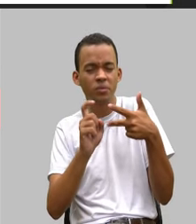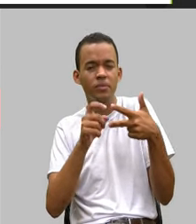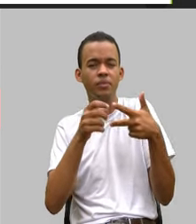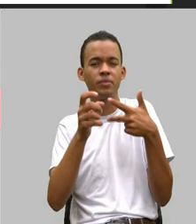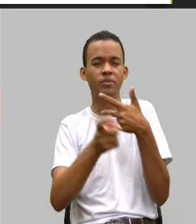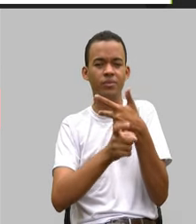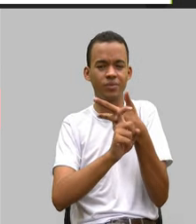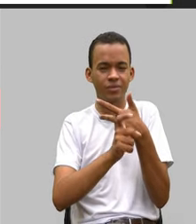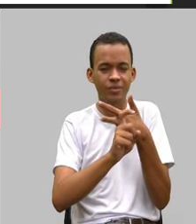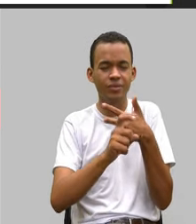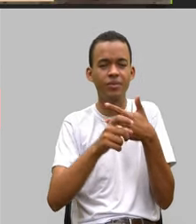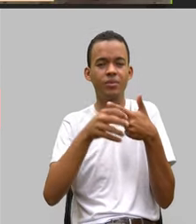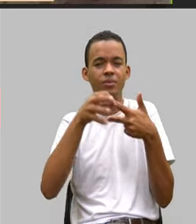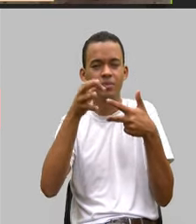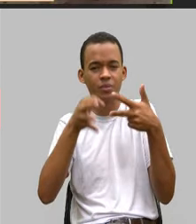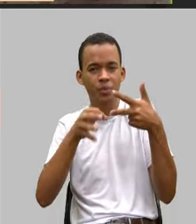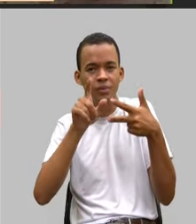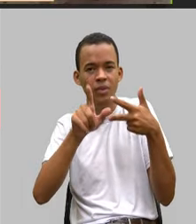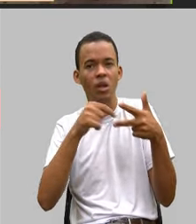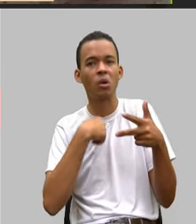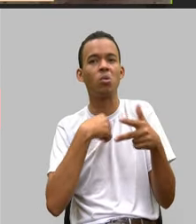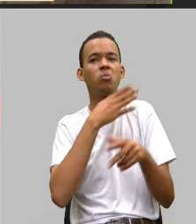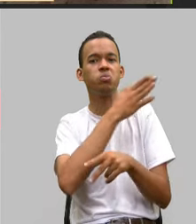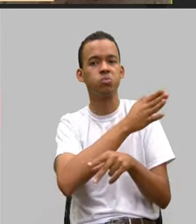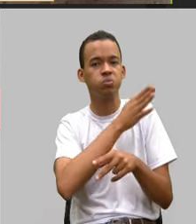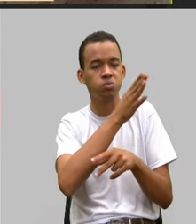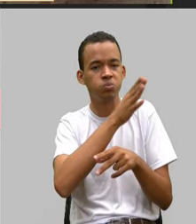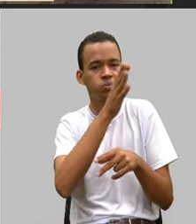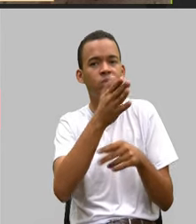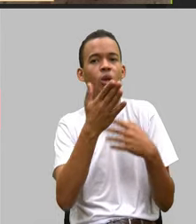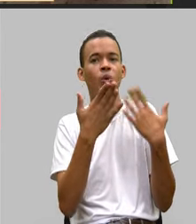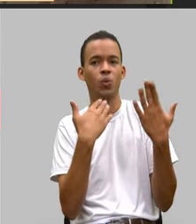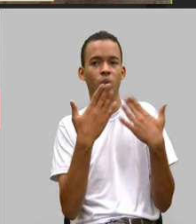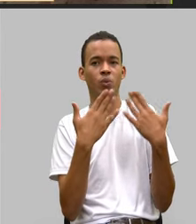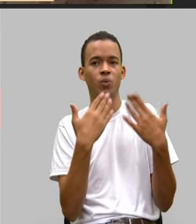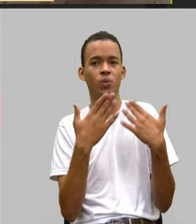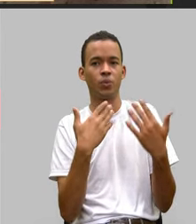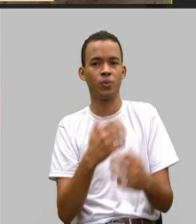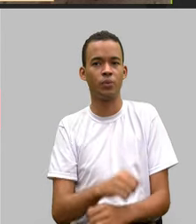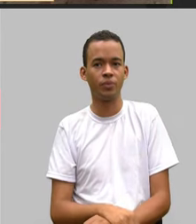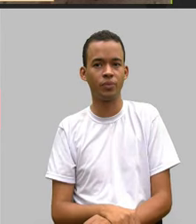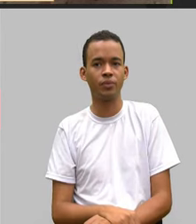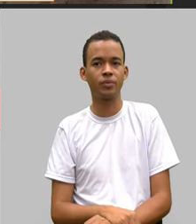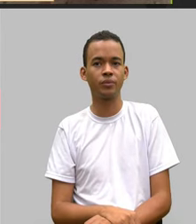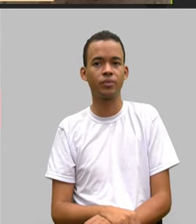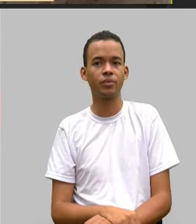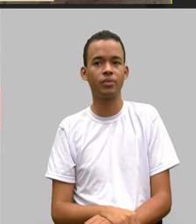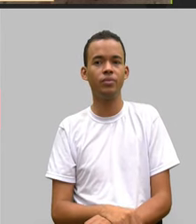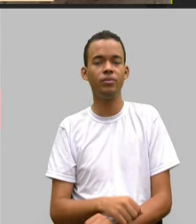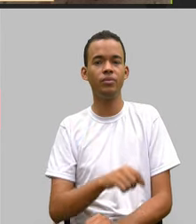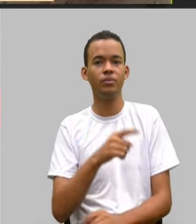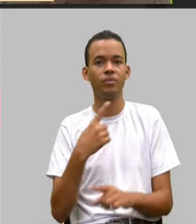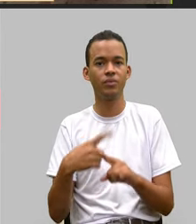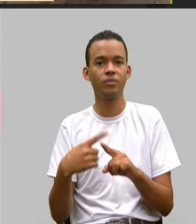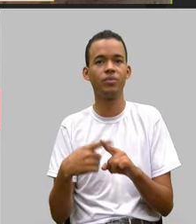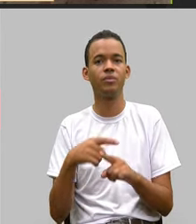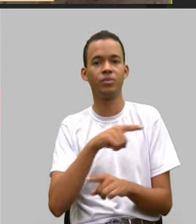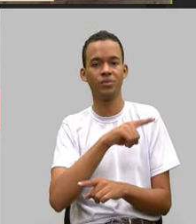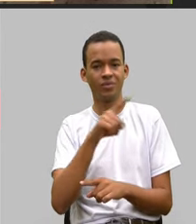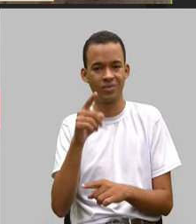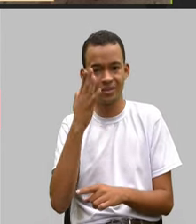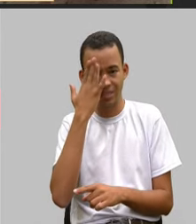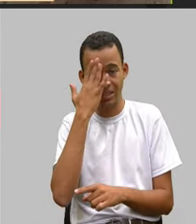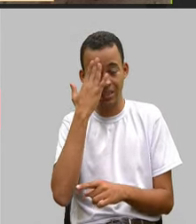a sociedade e as autoridades para uma regulamentação Eu costumo dizer que só sabe o peso do piano quem carrega